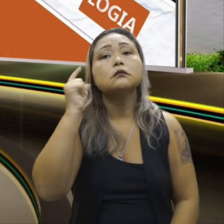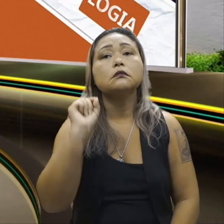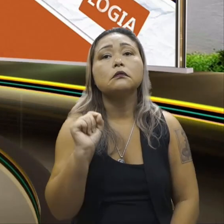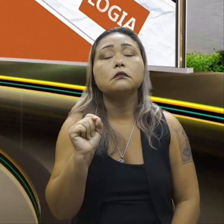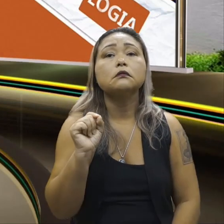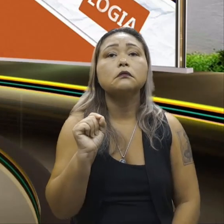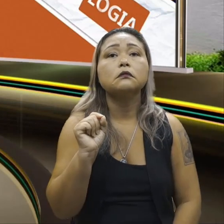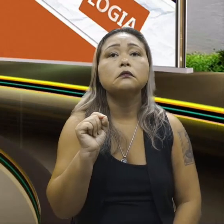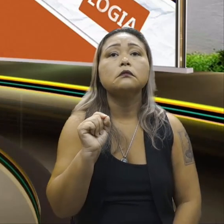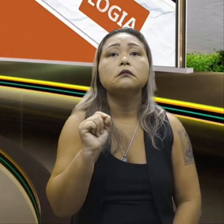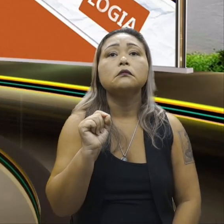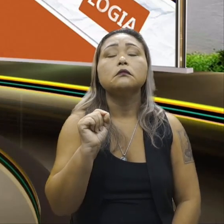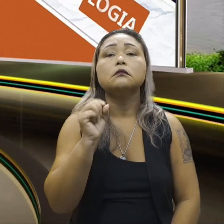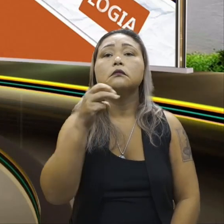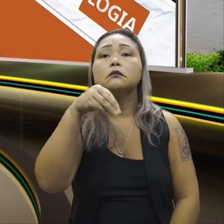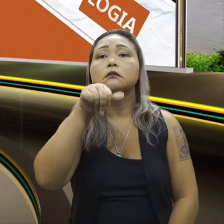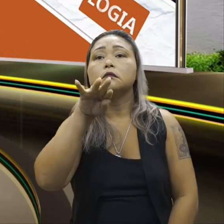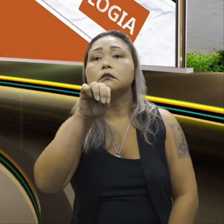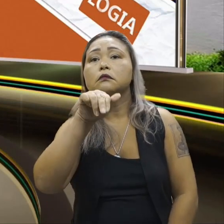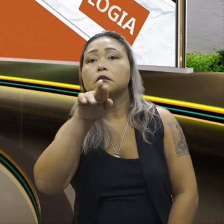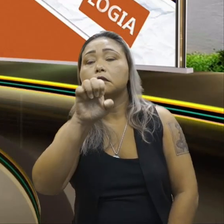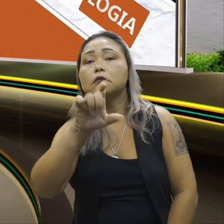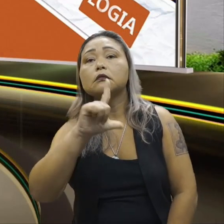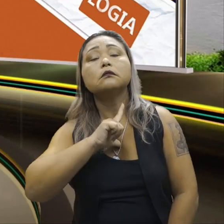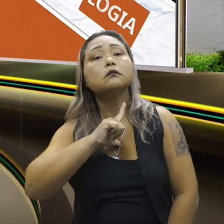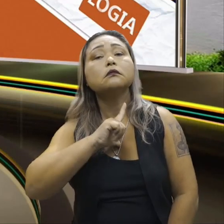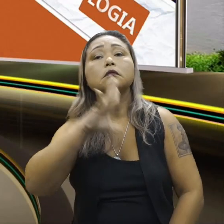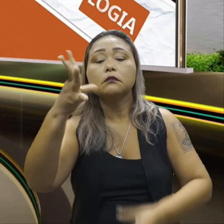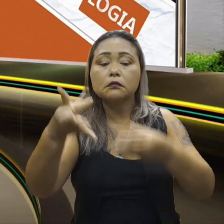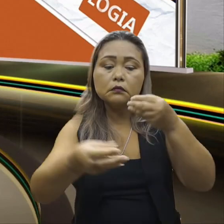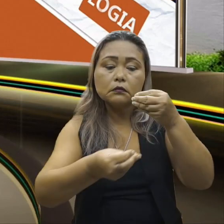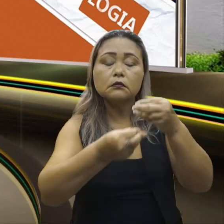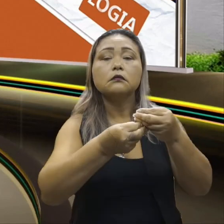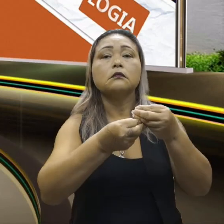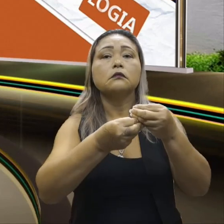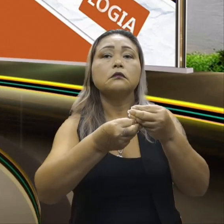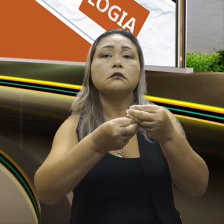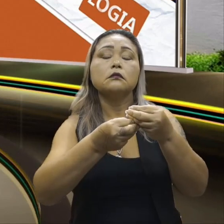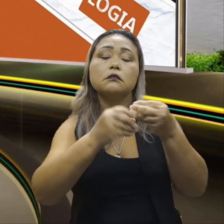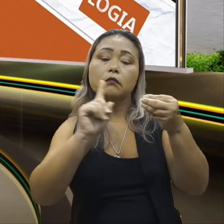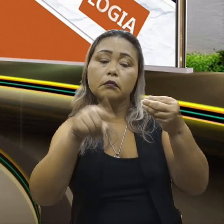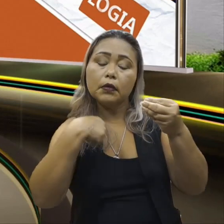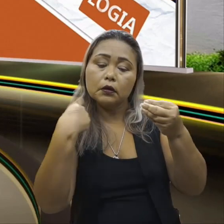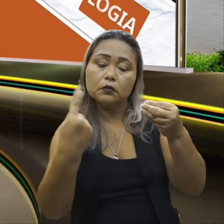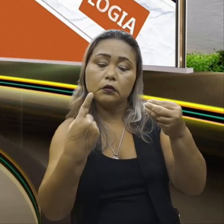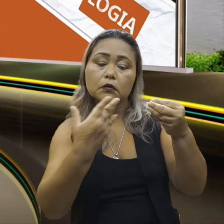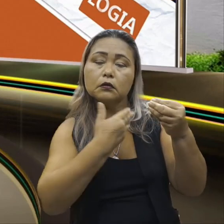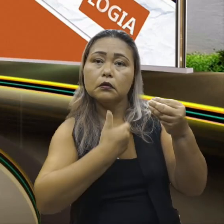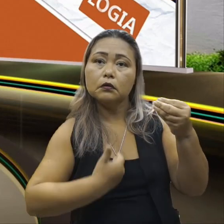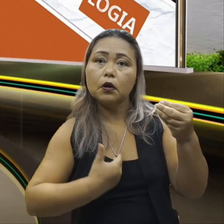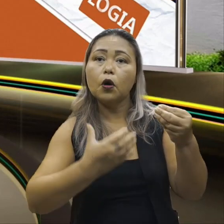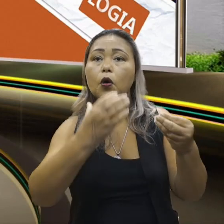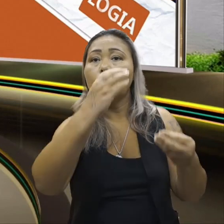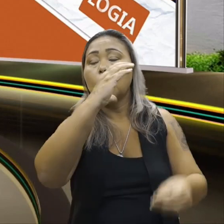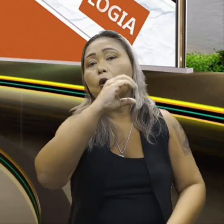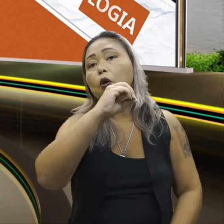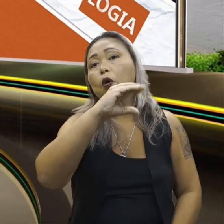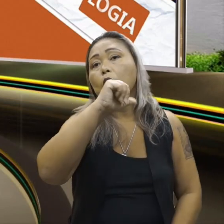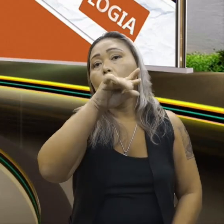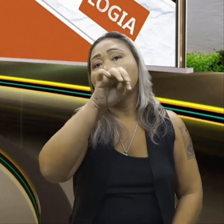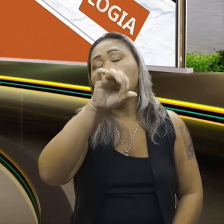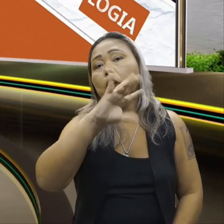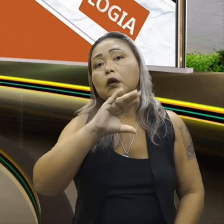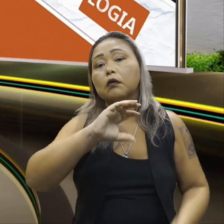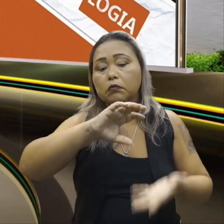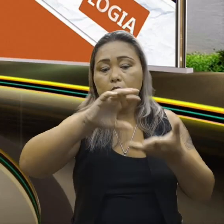o Montesquieu, ele trouxe para nós uma contribuição imensa para os nossos regimes ocidentais, que foi a divisão dos